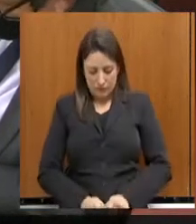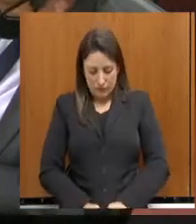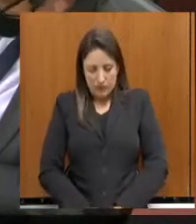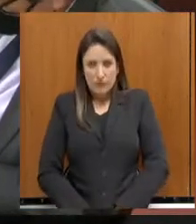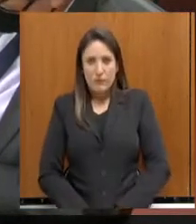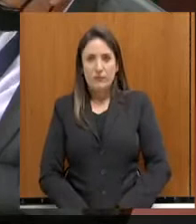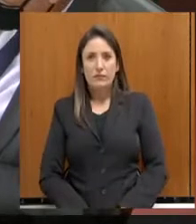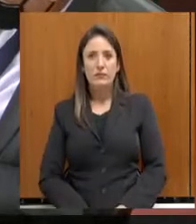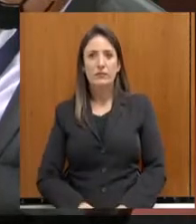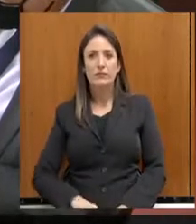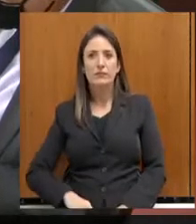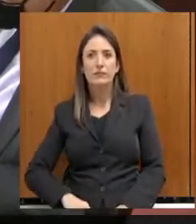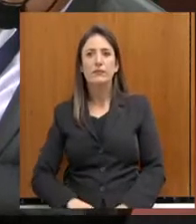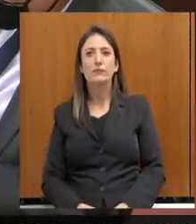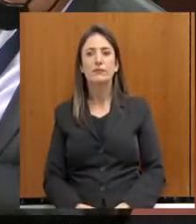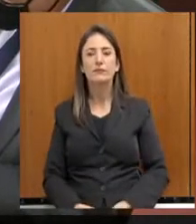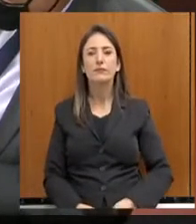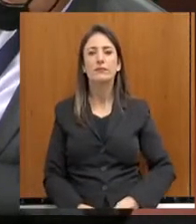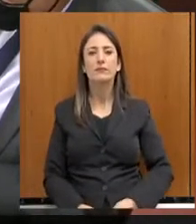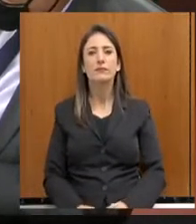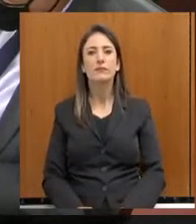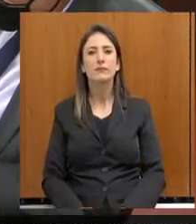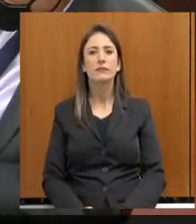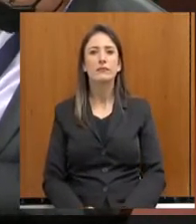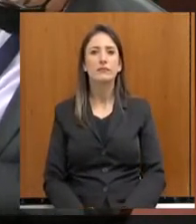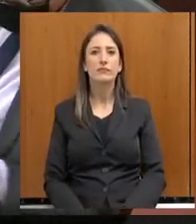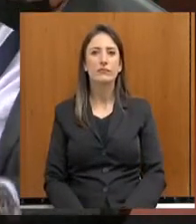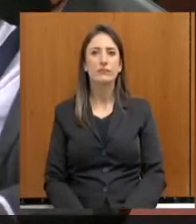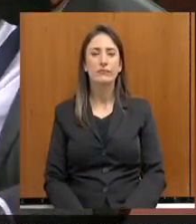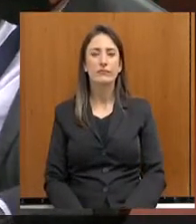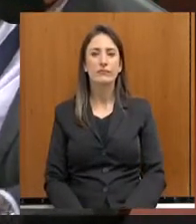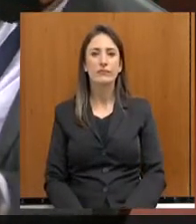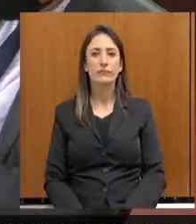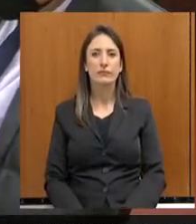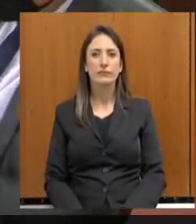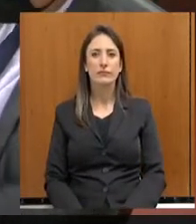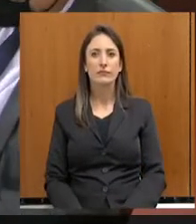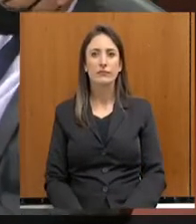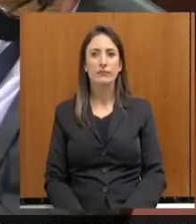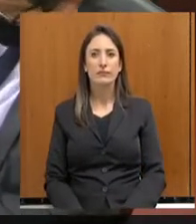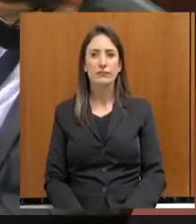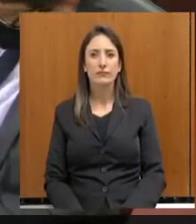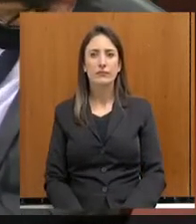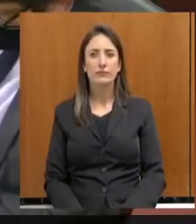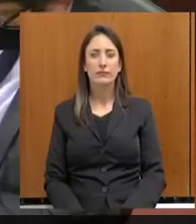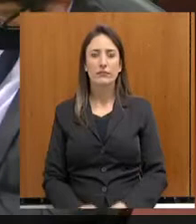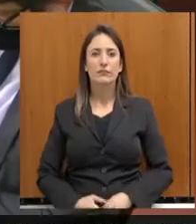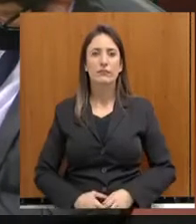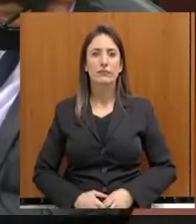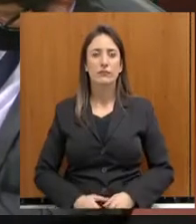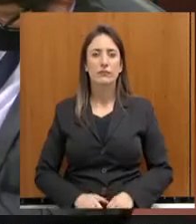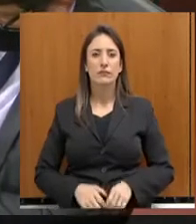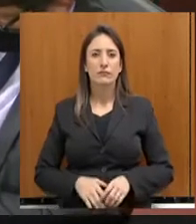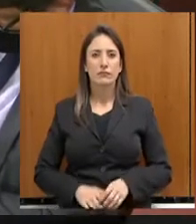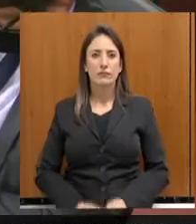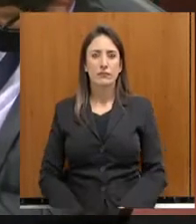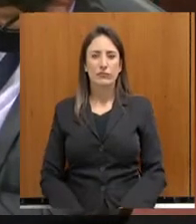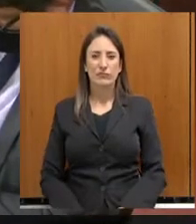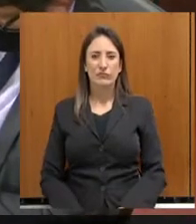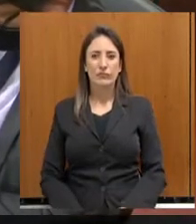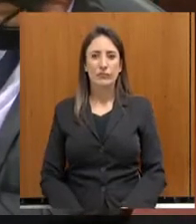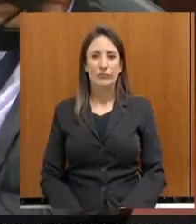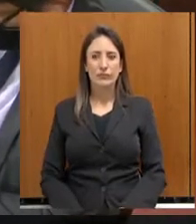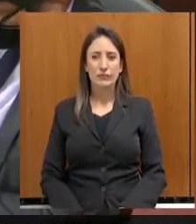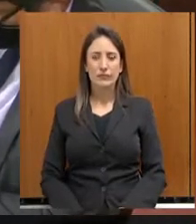a assistência por in e eu